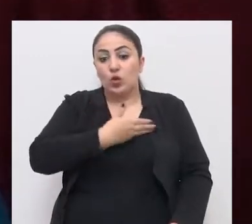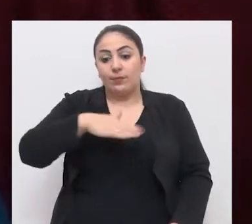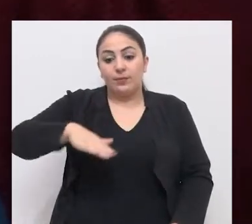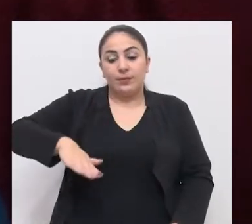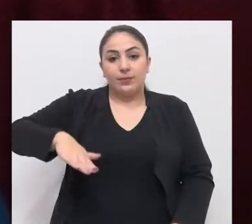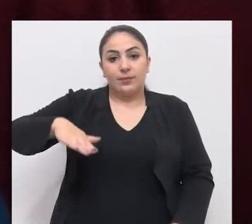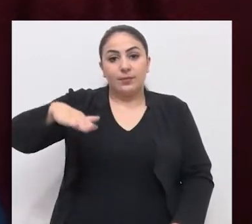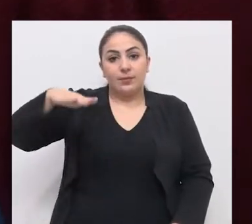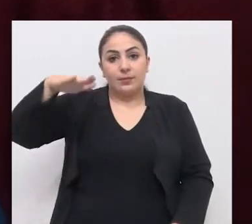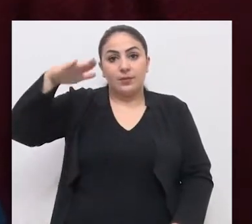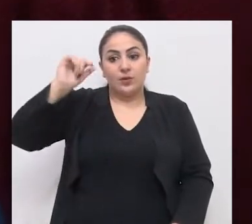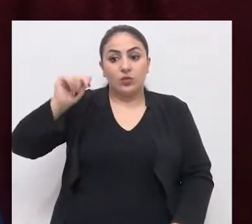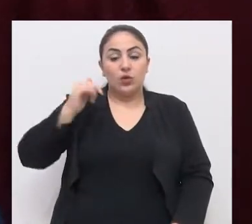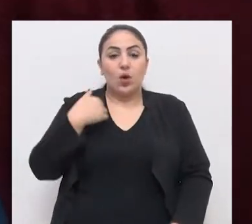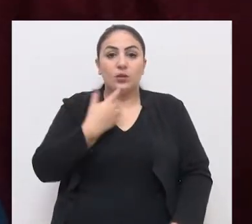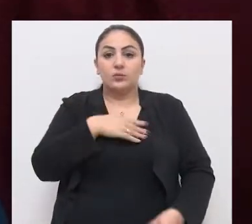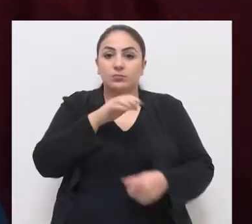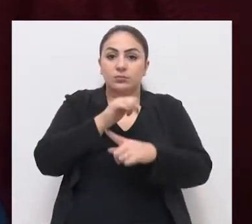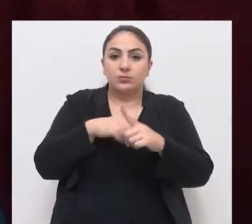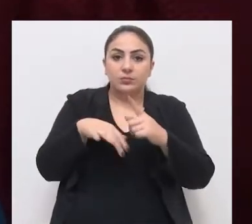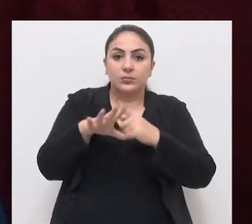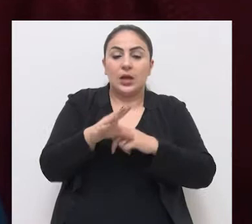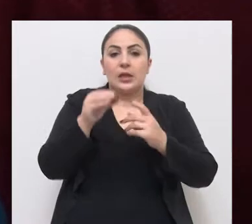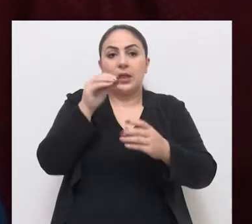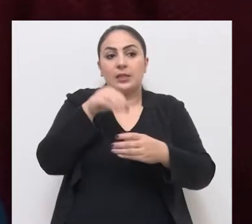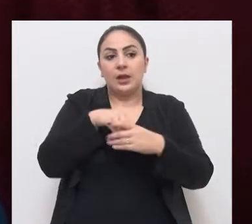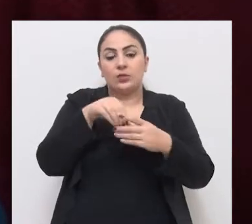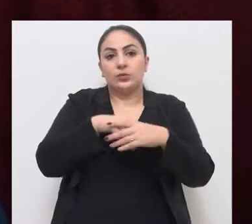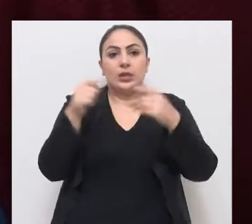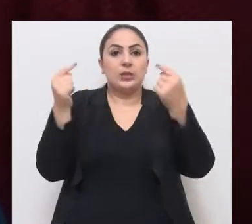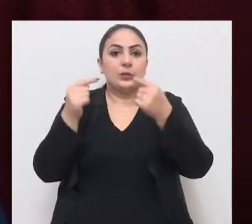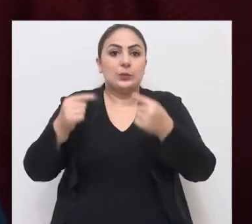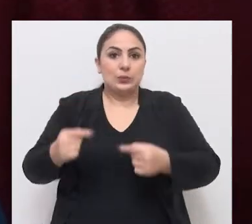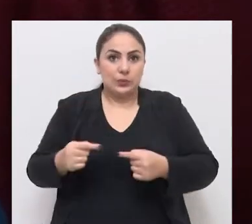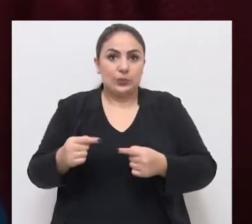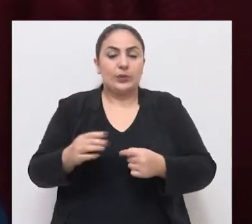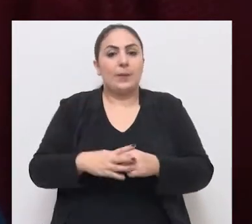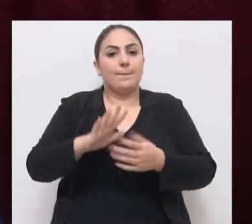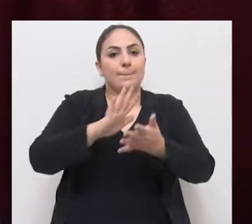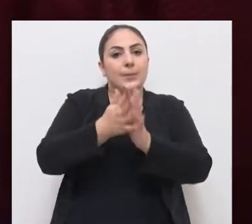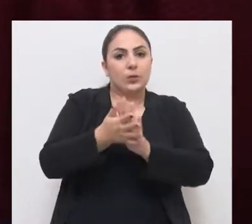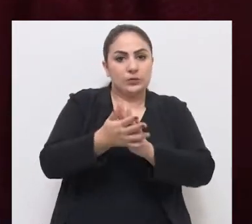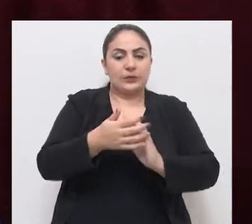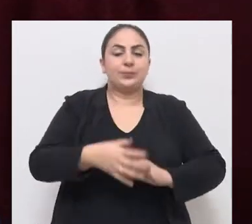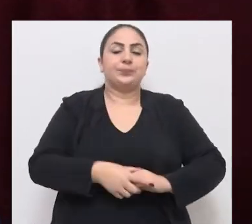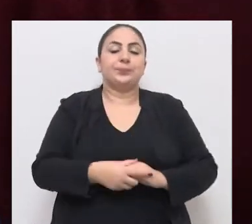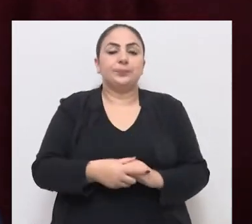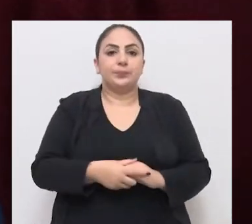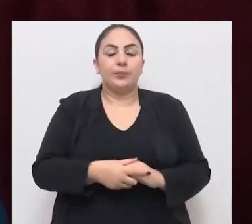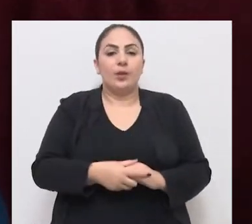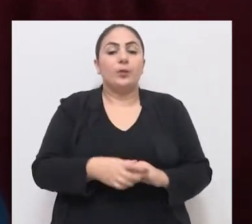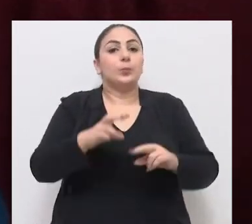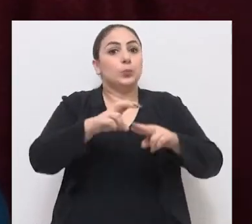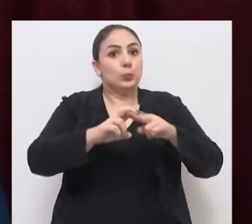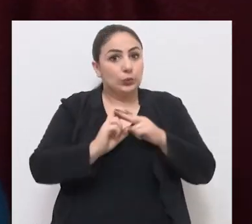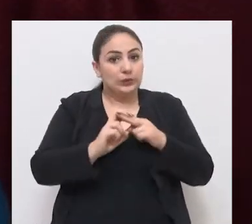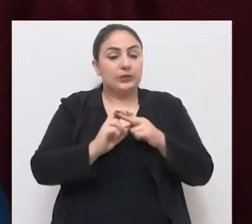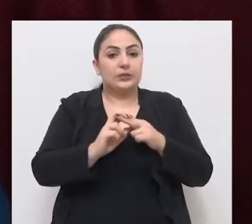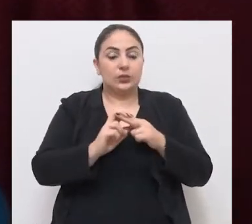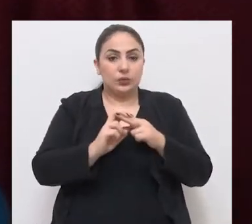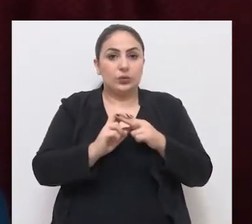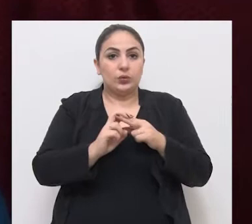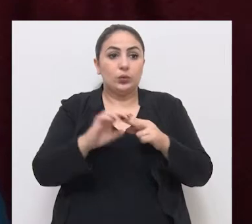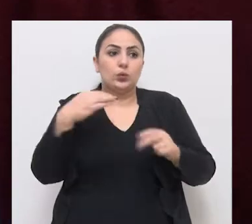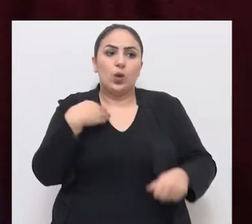Nós crescemos com isso, nós somos socializados dentro dessa estrutura preconceituosa. Então, é por